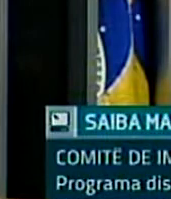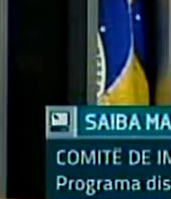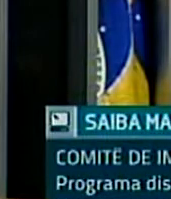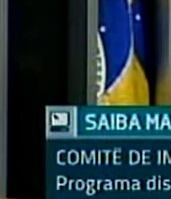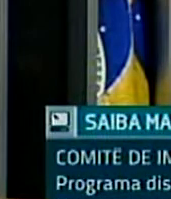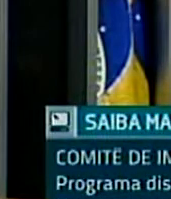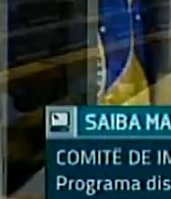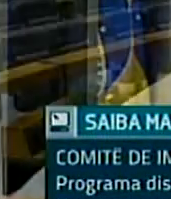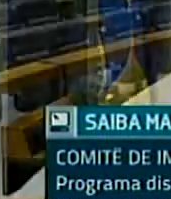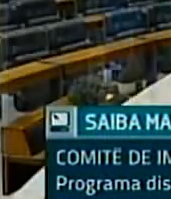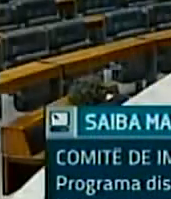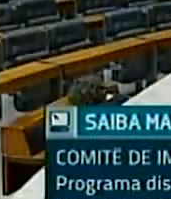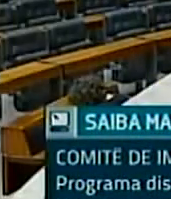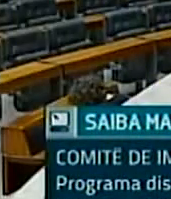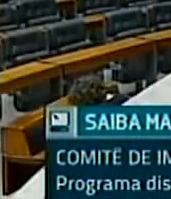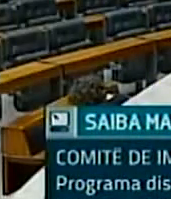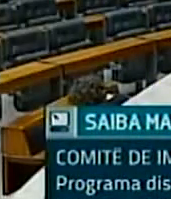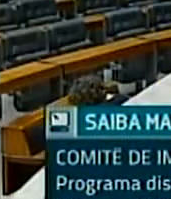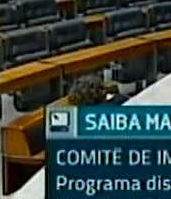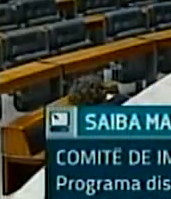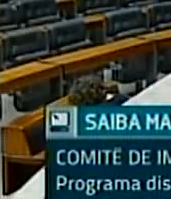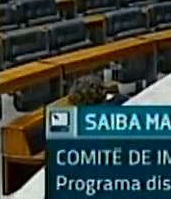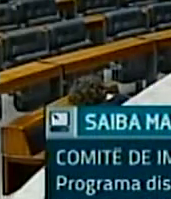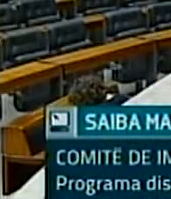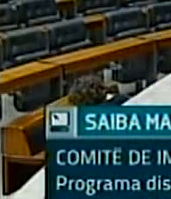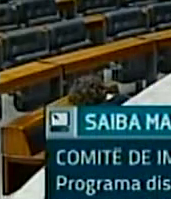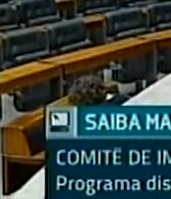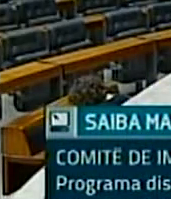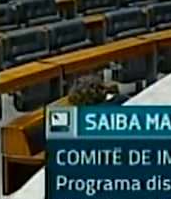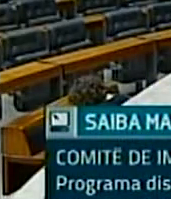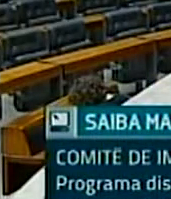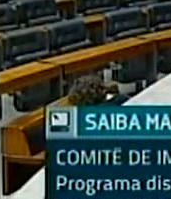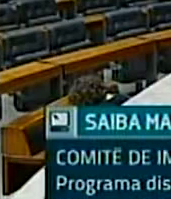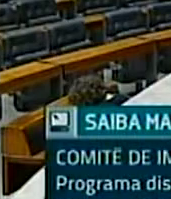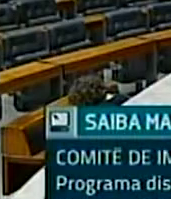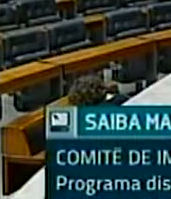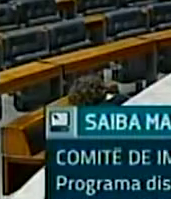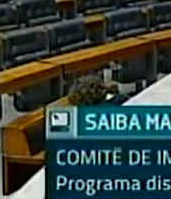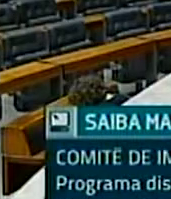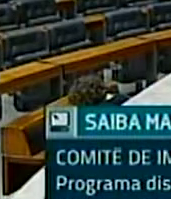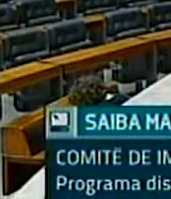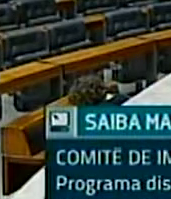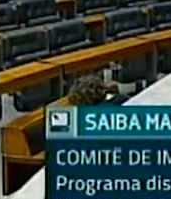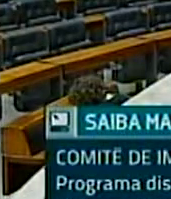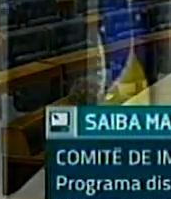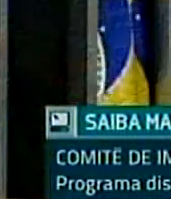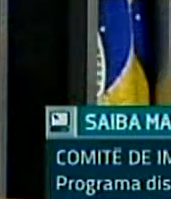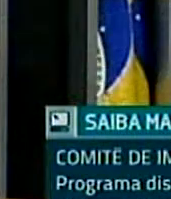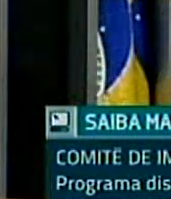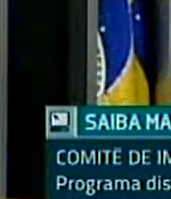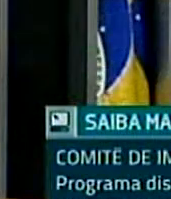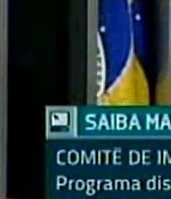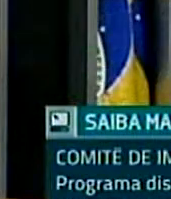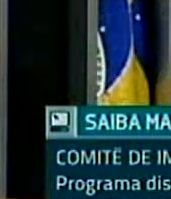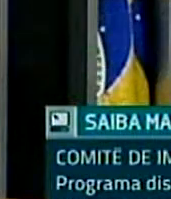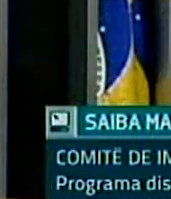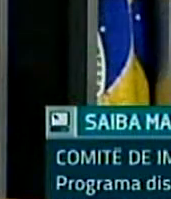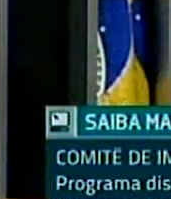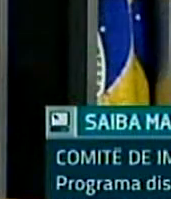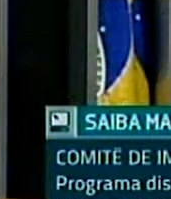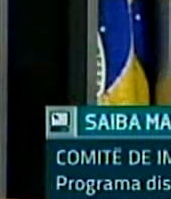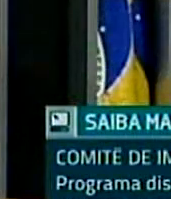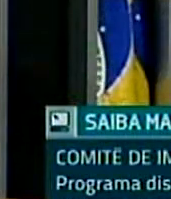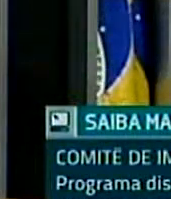função do clima e das terras favoráveis. Mas, infelizmente, nós perdemos a competitividade